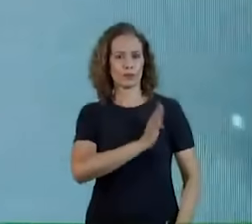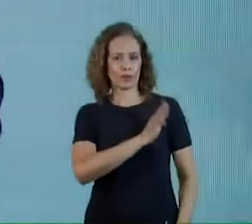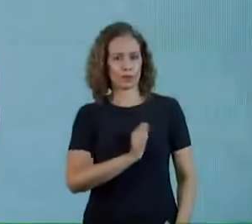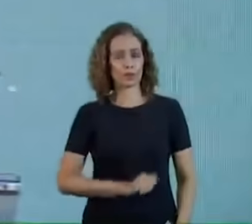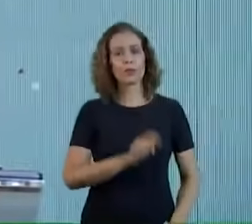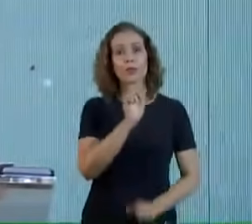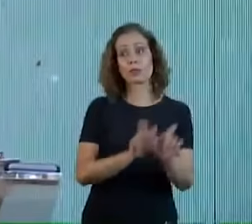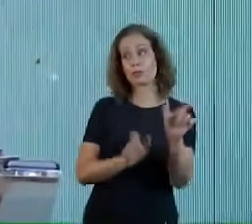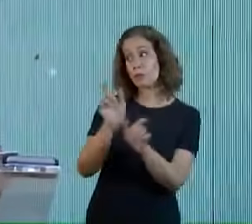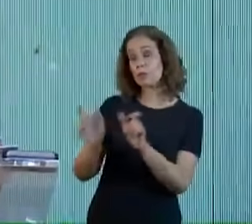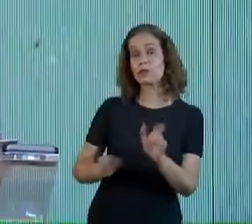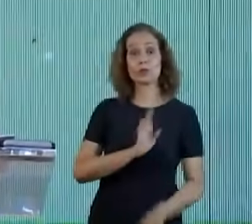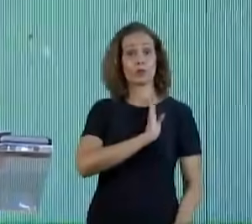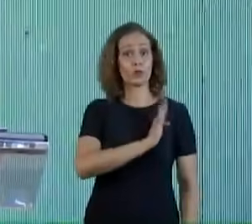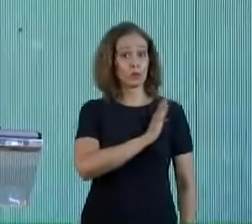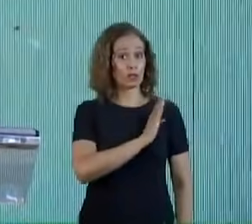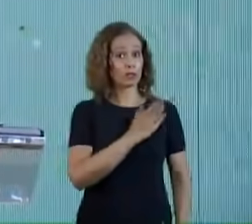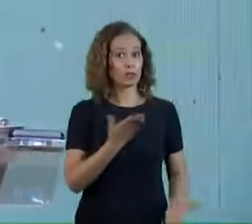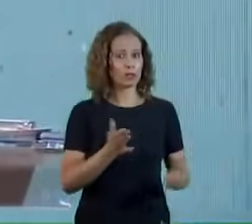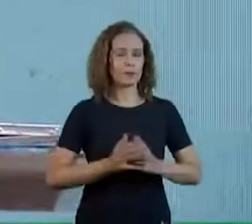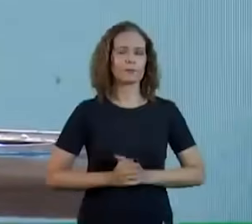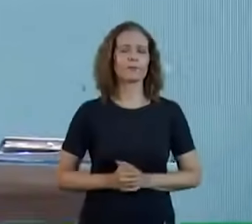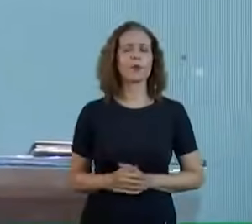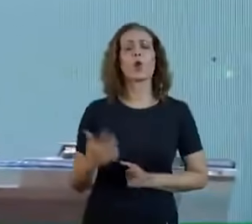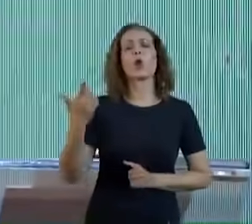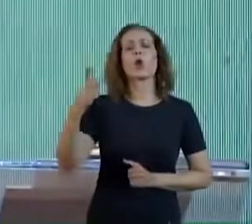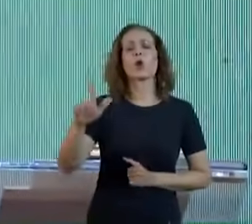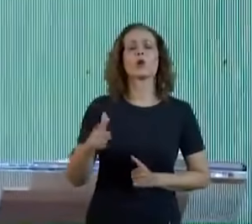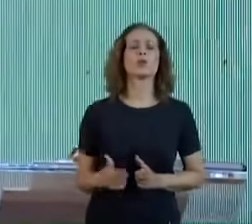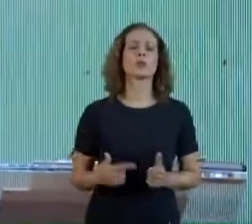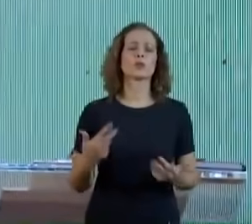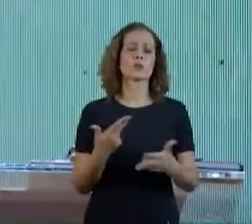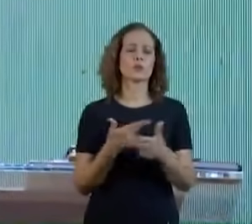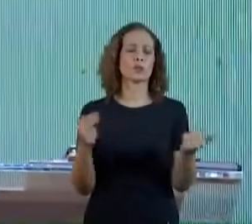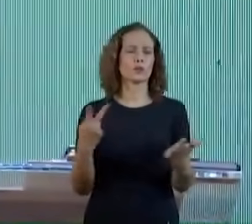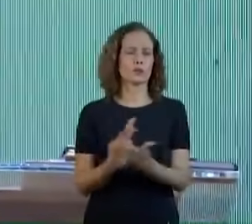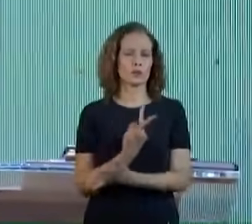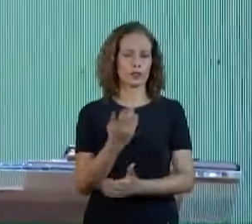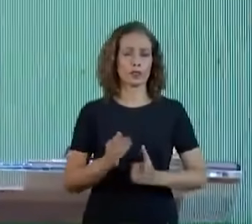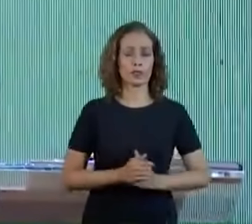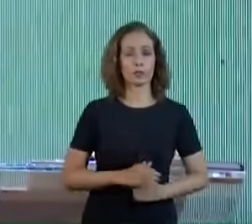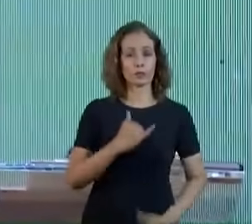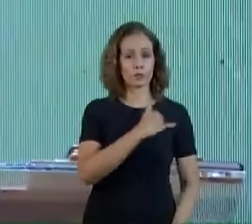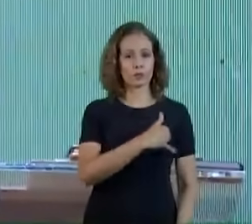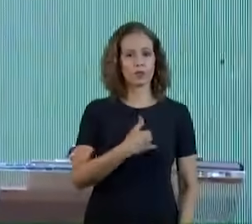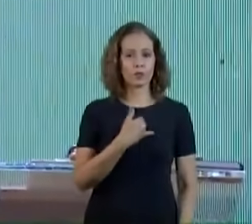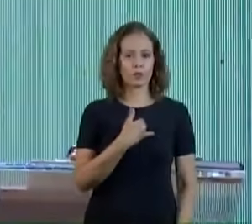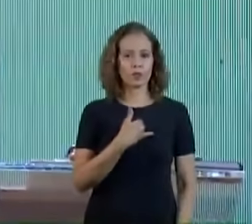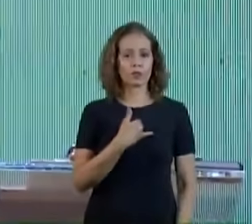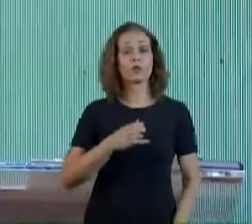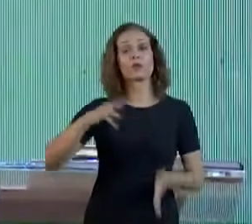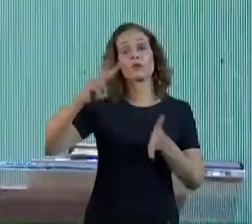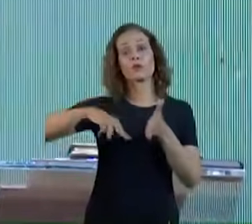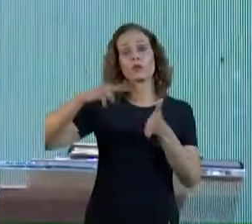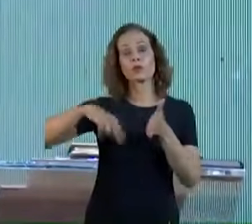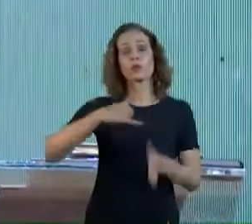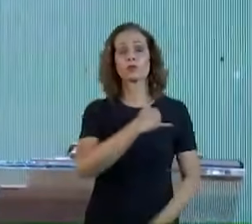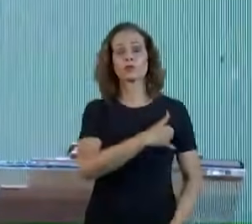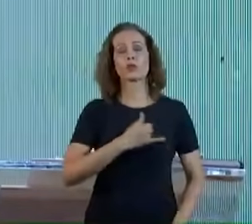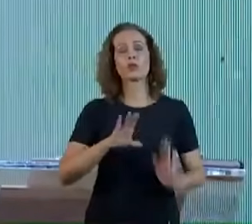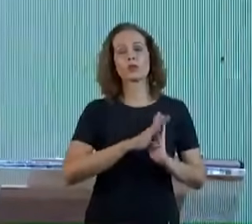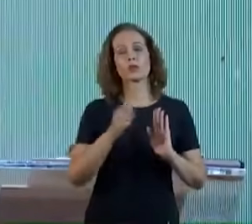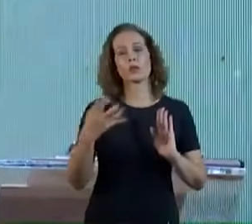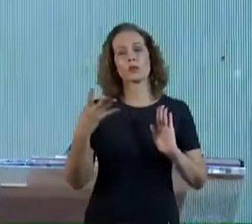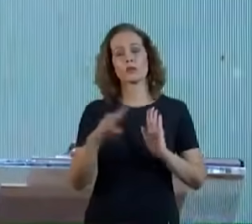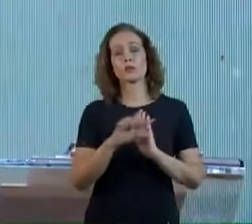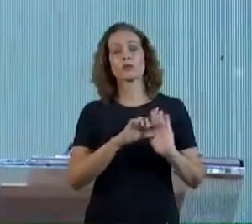As pessoas não estão com o coração bom. Olha outra situação que o coração dos discípulos não estava bem. João, volta aí um livro da Bíblia, João 14,